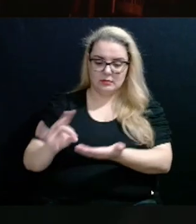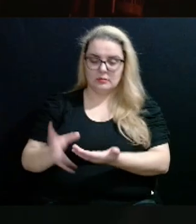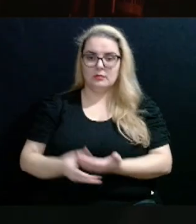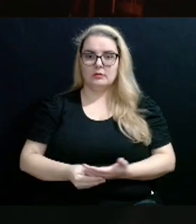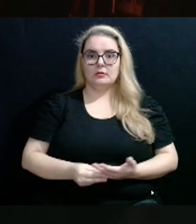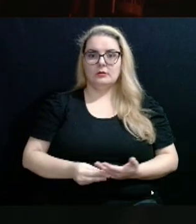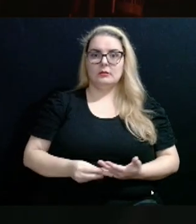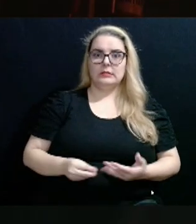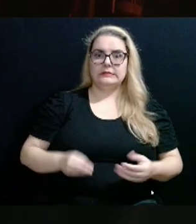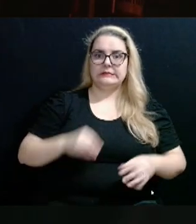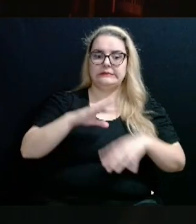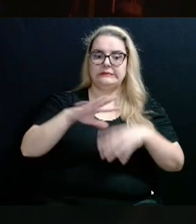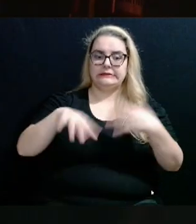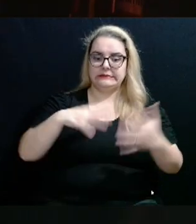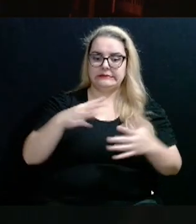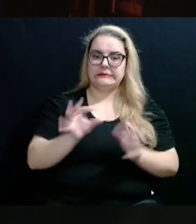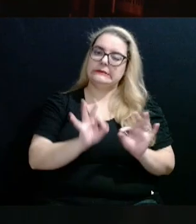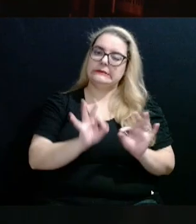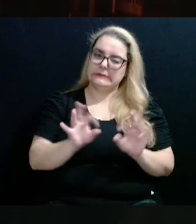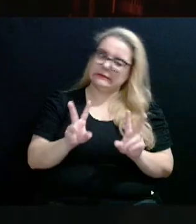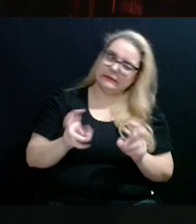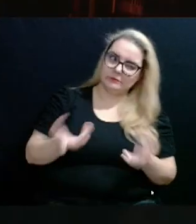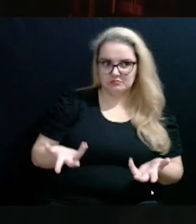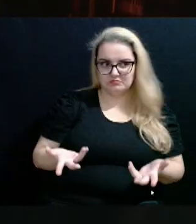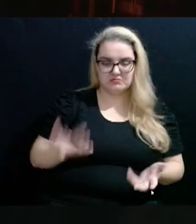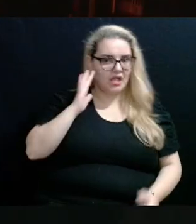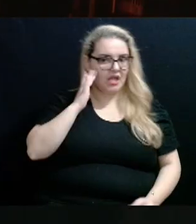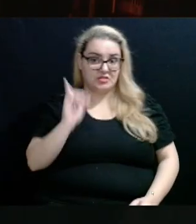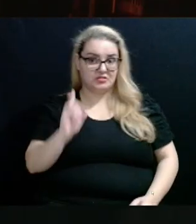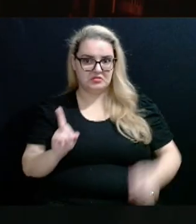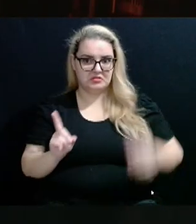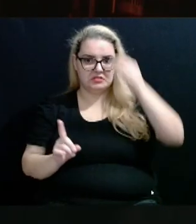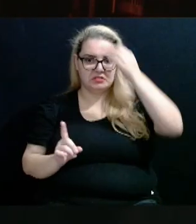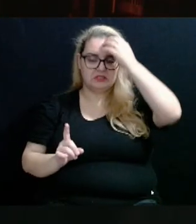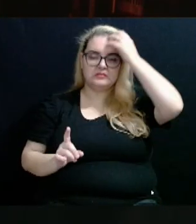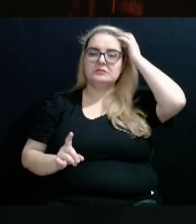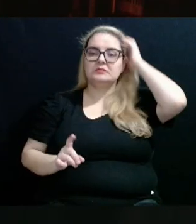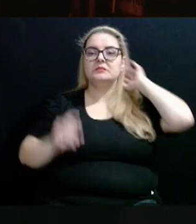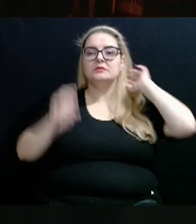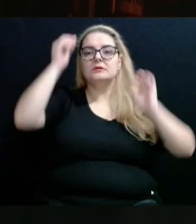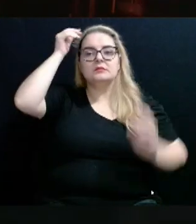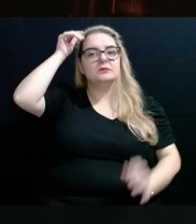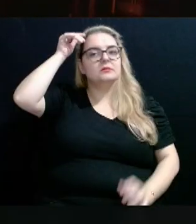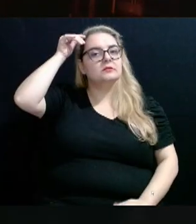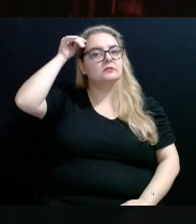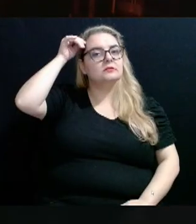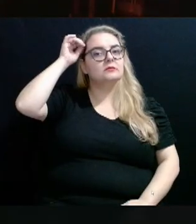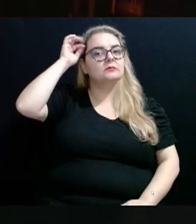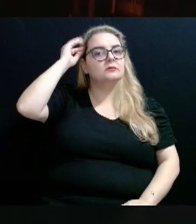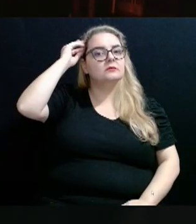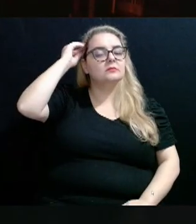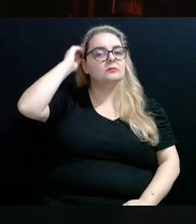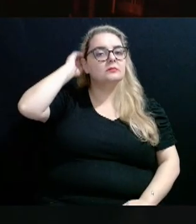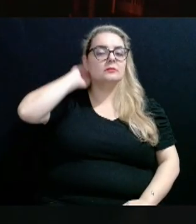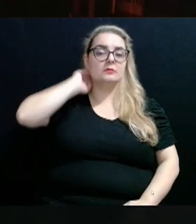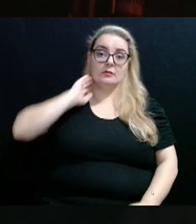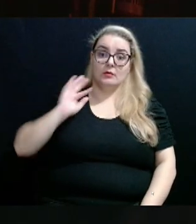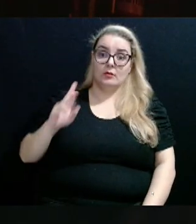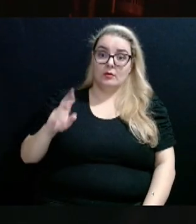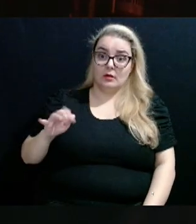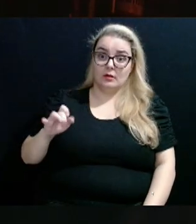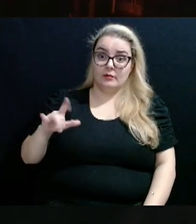organizada, será? Eu acho que não, né? E aí, o Rafael, ele desenvolveu um aplicativo que